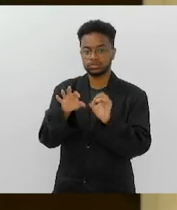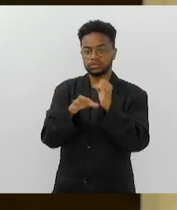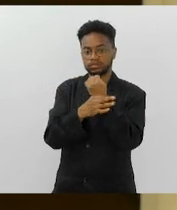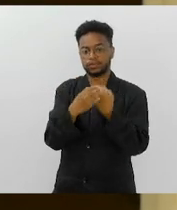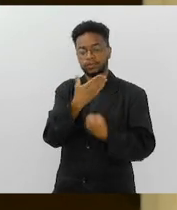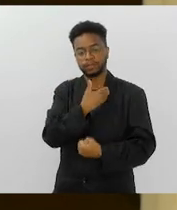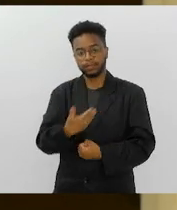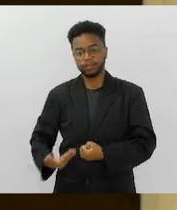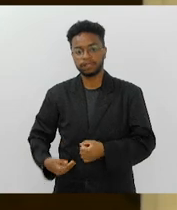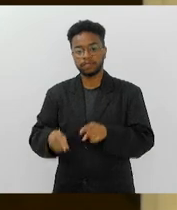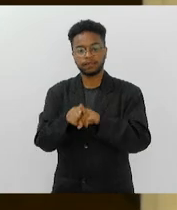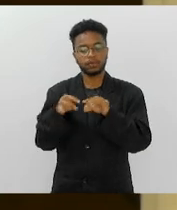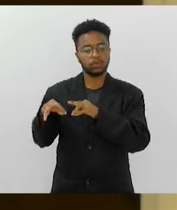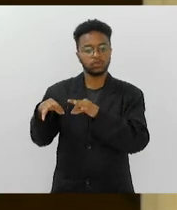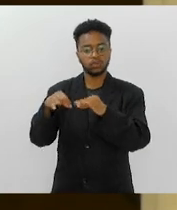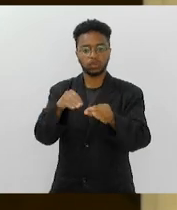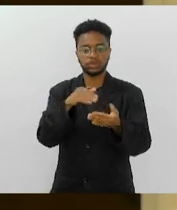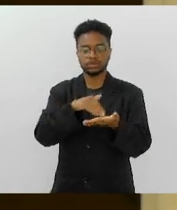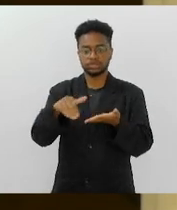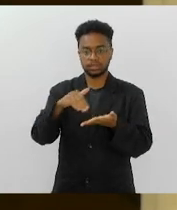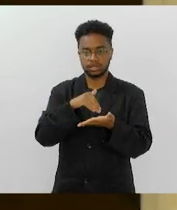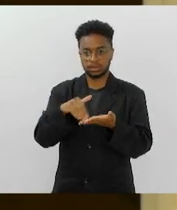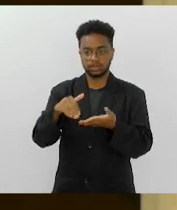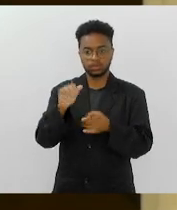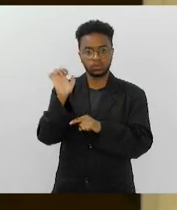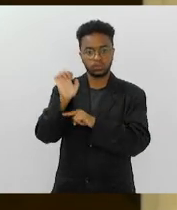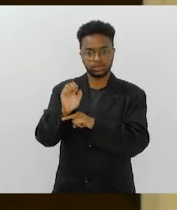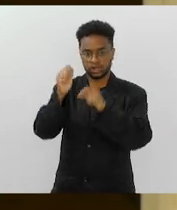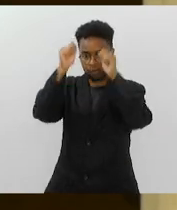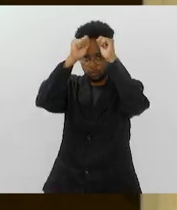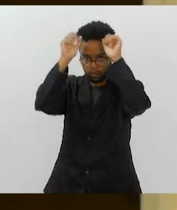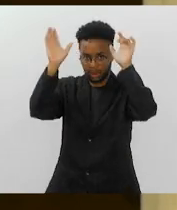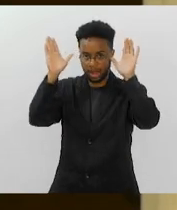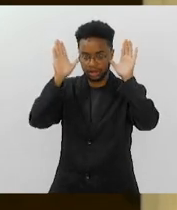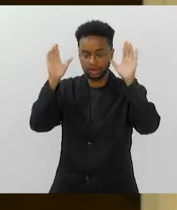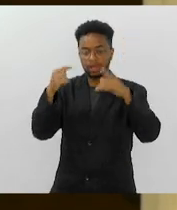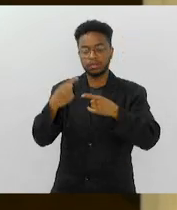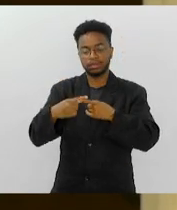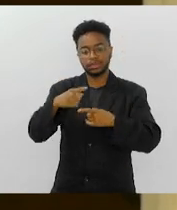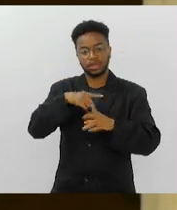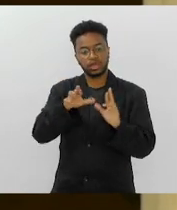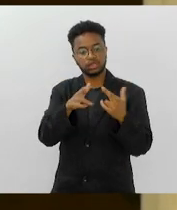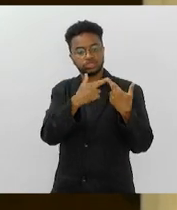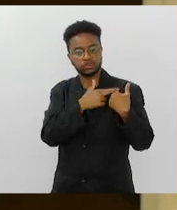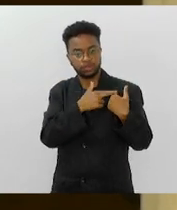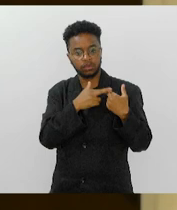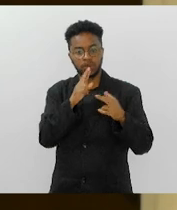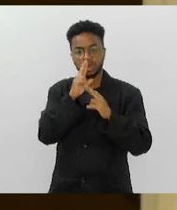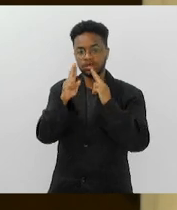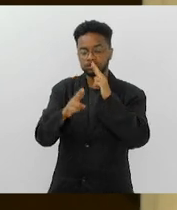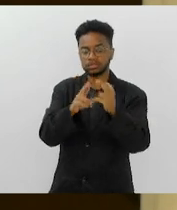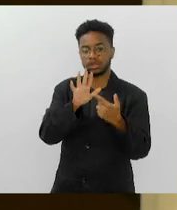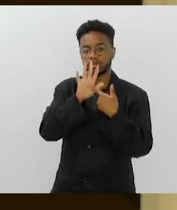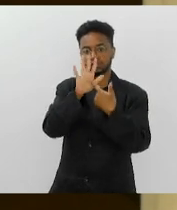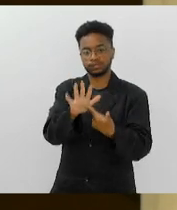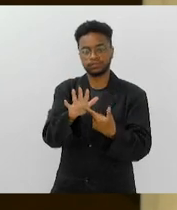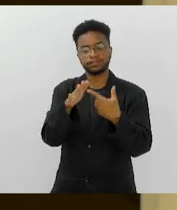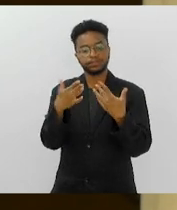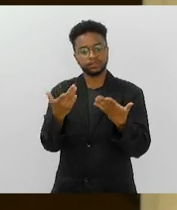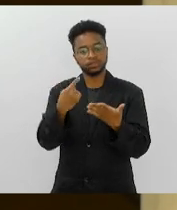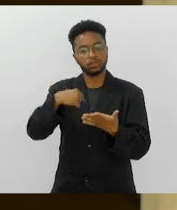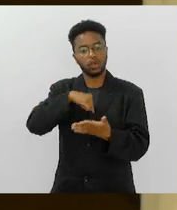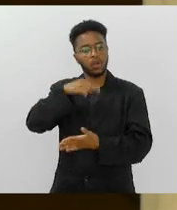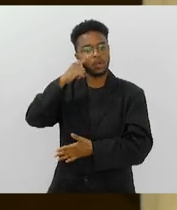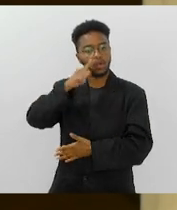todas as secretarias do Estado do Acre são responsáveis por esses resultados que nós temos